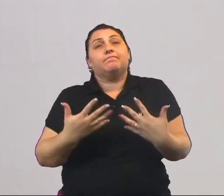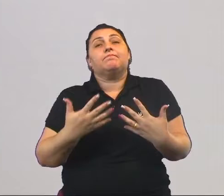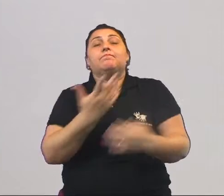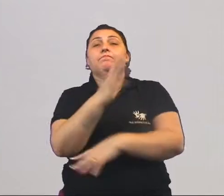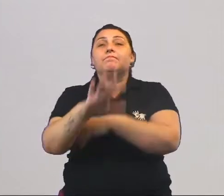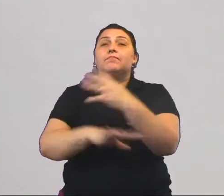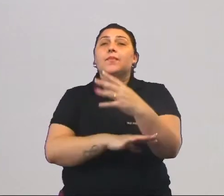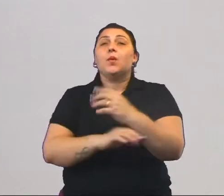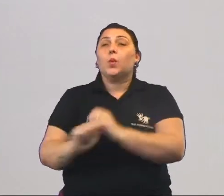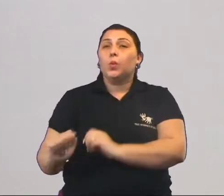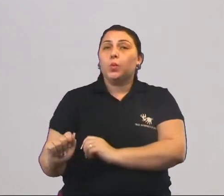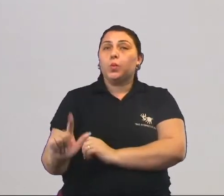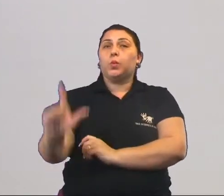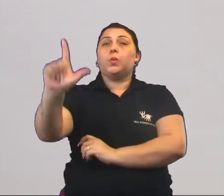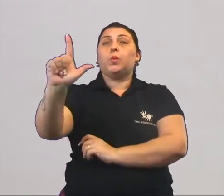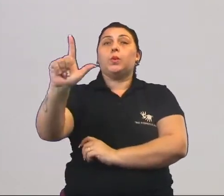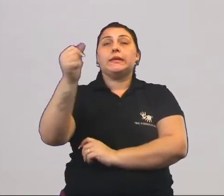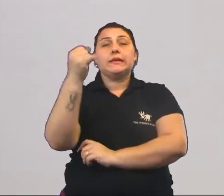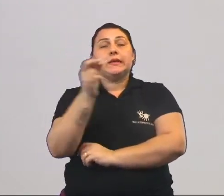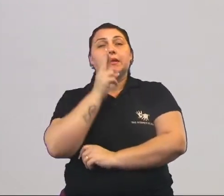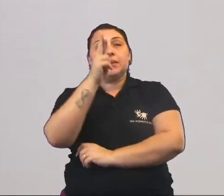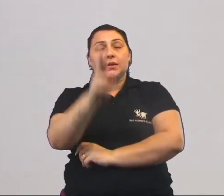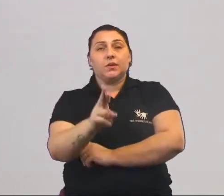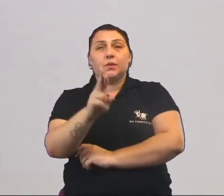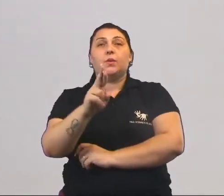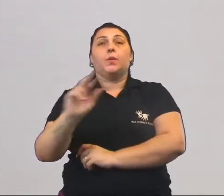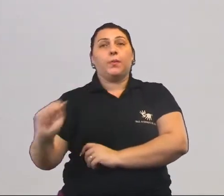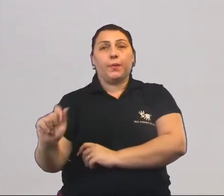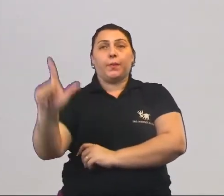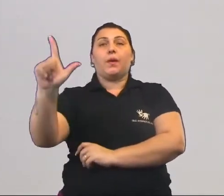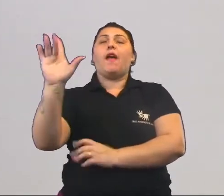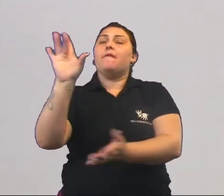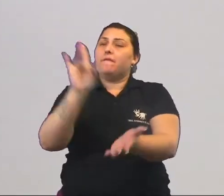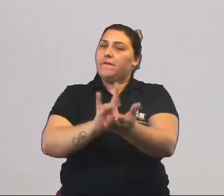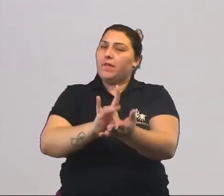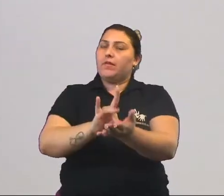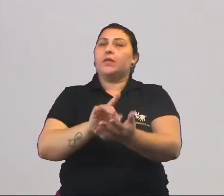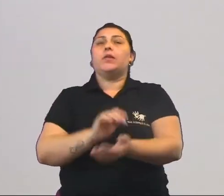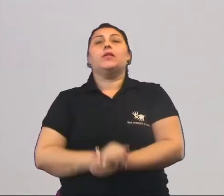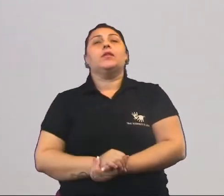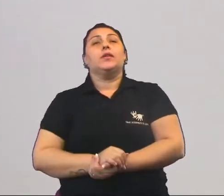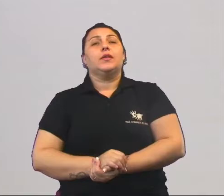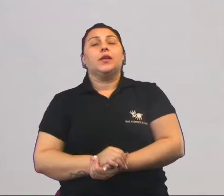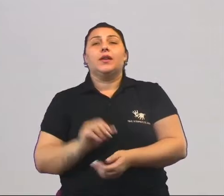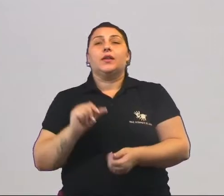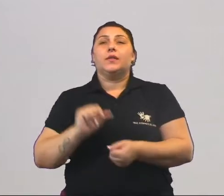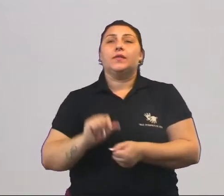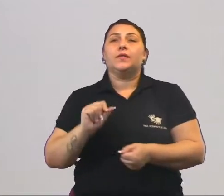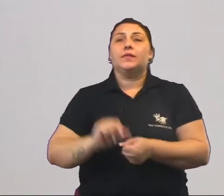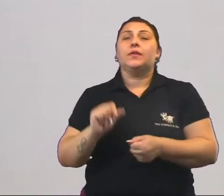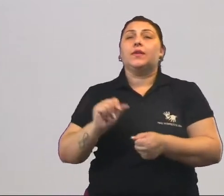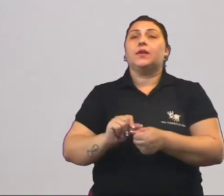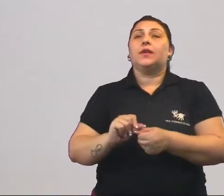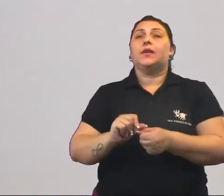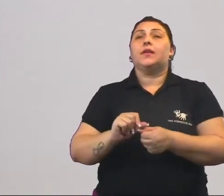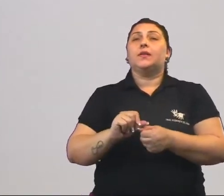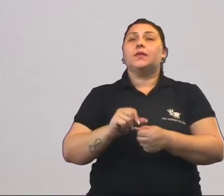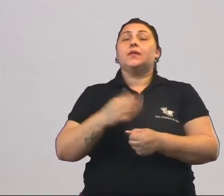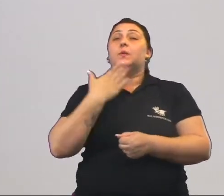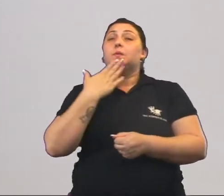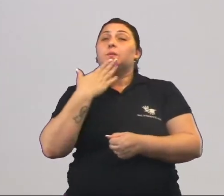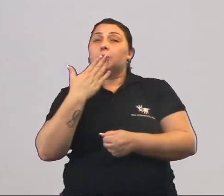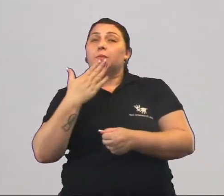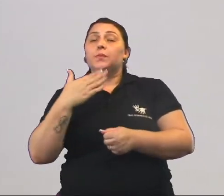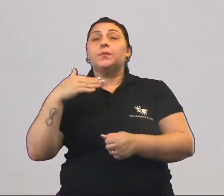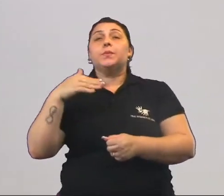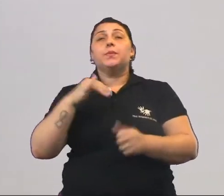meio ambiente ou é o lucro? Se você respondeu aí é o lucro, é verdade. Eles fazem campanhas, fazem